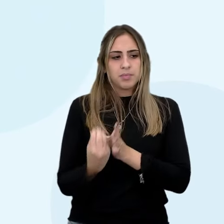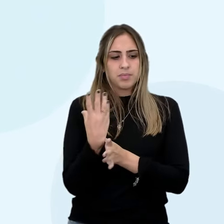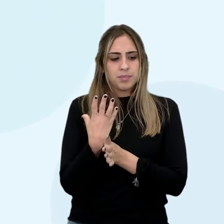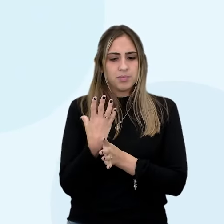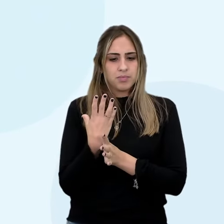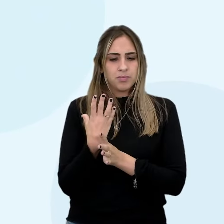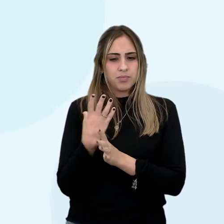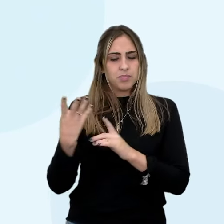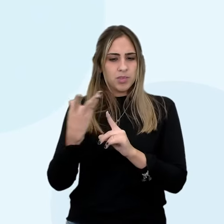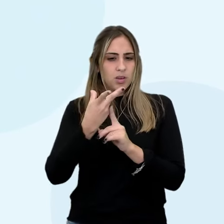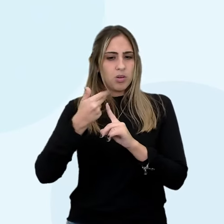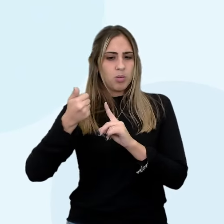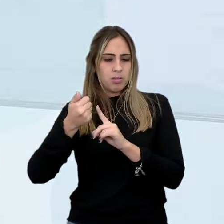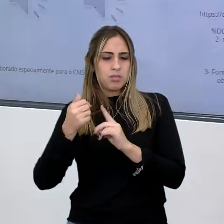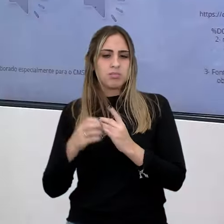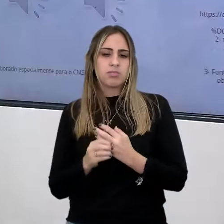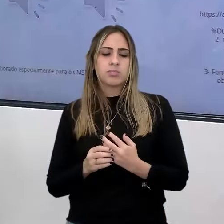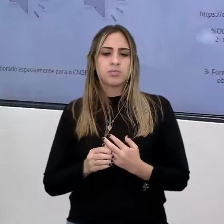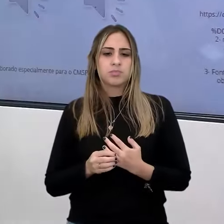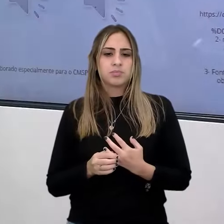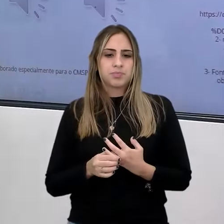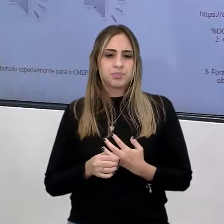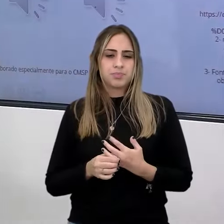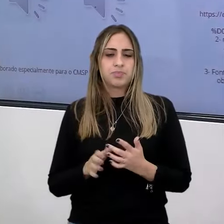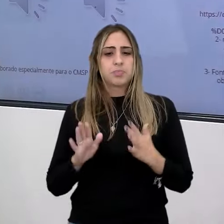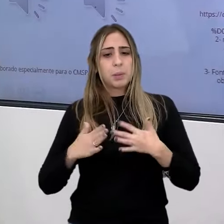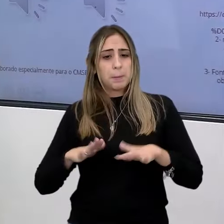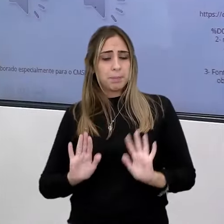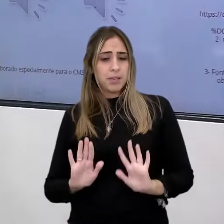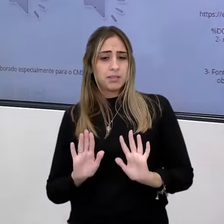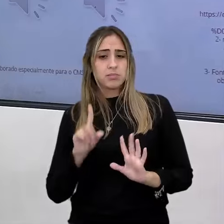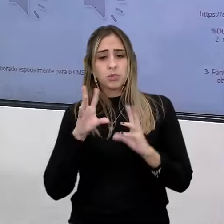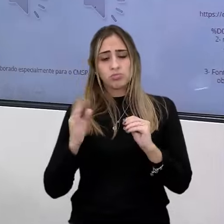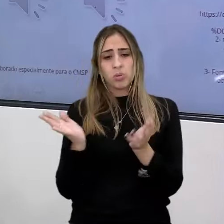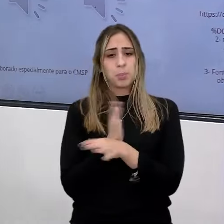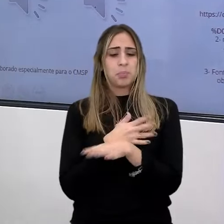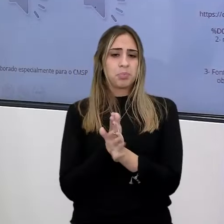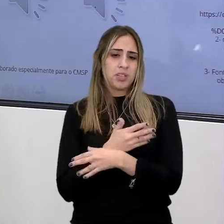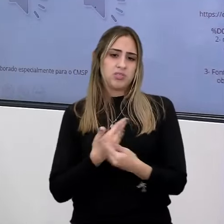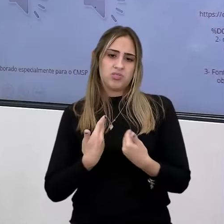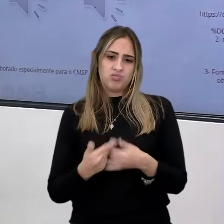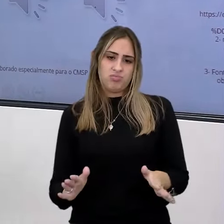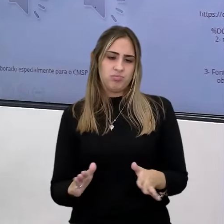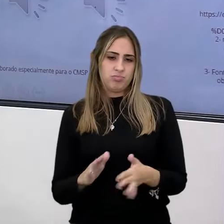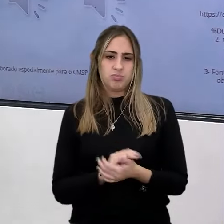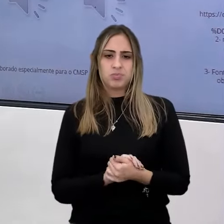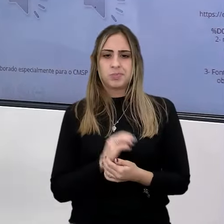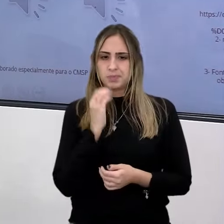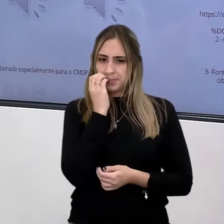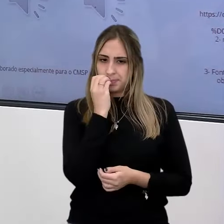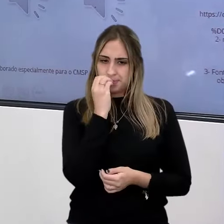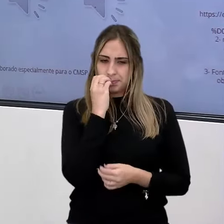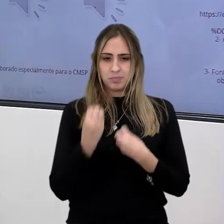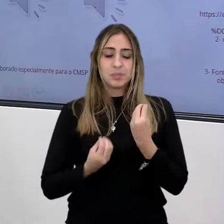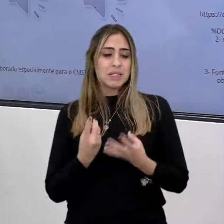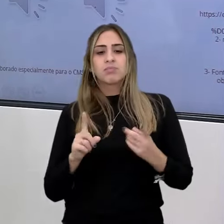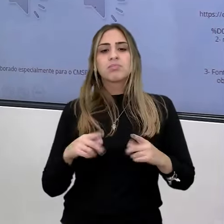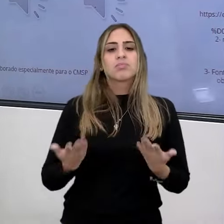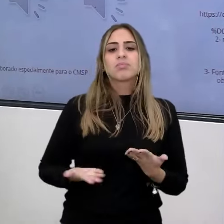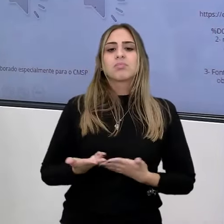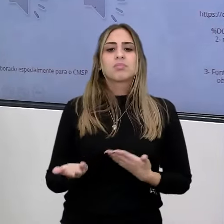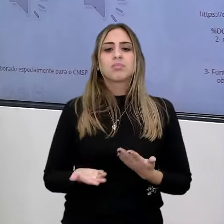obra quadro de uma exposição porém outras foram perdidas Então você fica naquela como será que era se